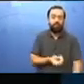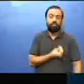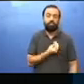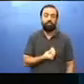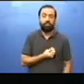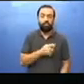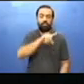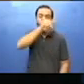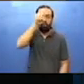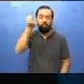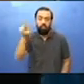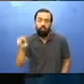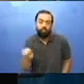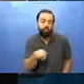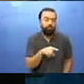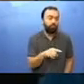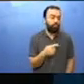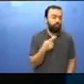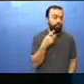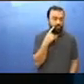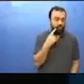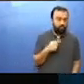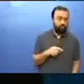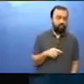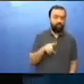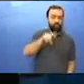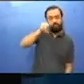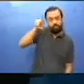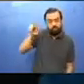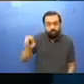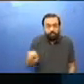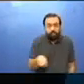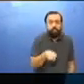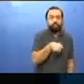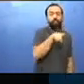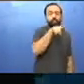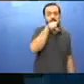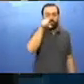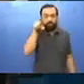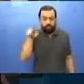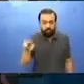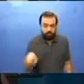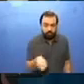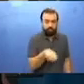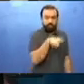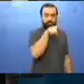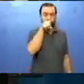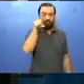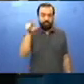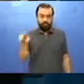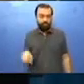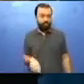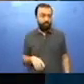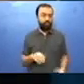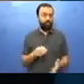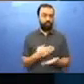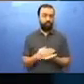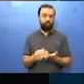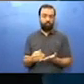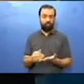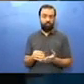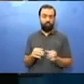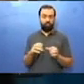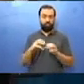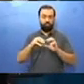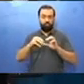aqui a imagem, tá vendo? Ela é circular, ela é cíclica. Começa ali com os ovinhos, vai andando,